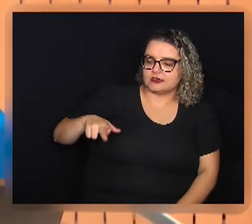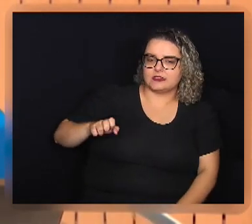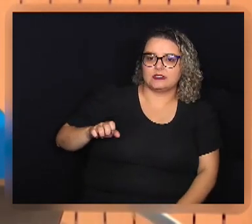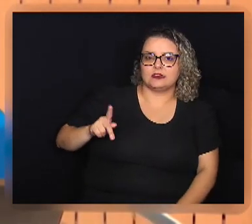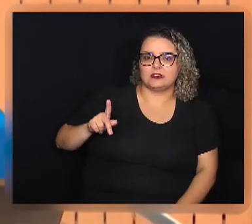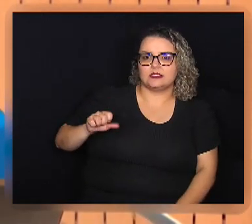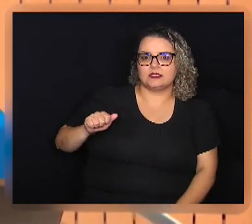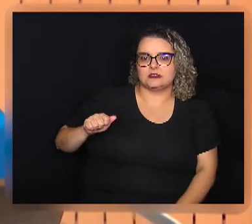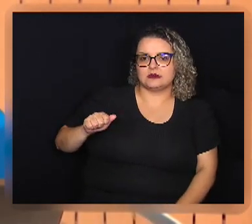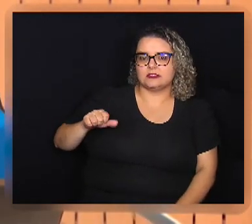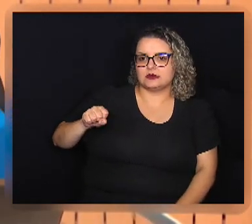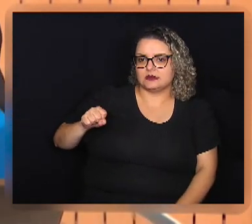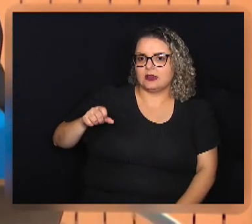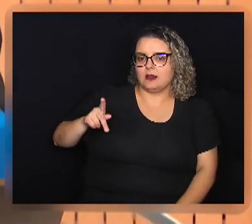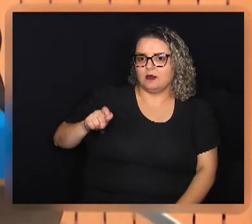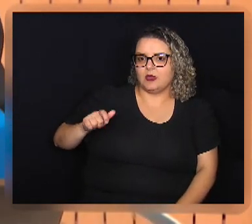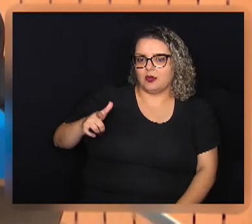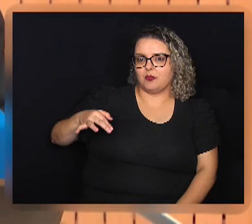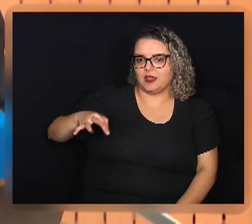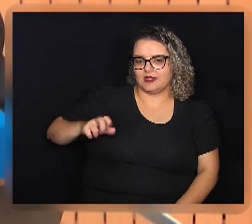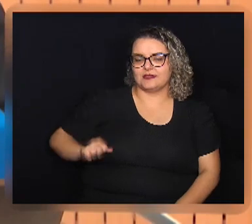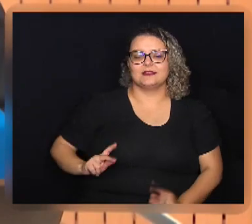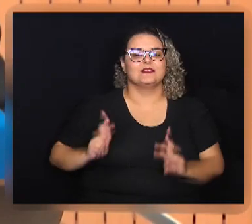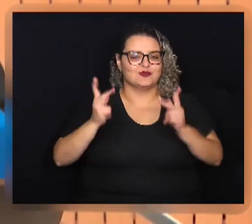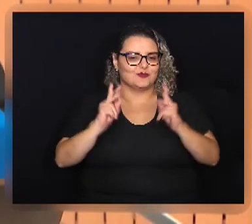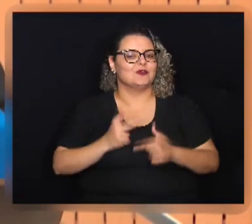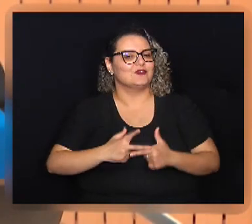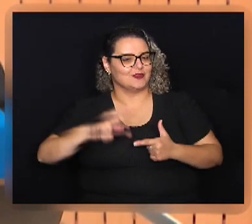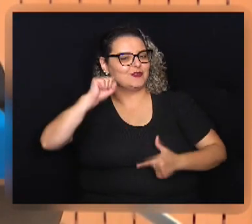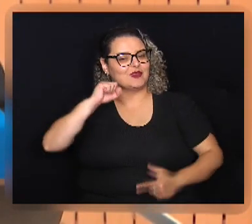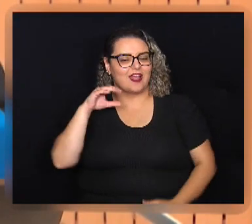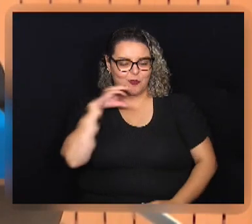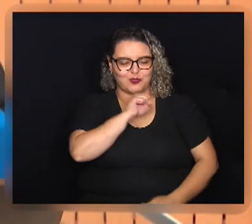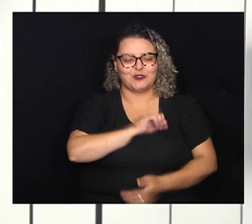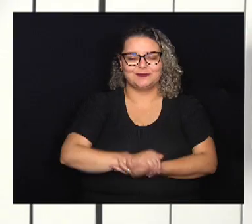Essa vitória vocês vão conquistar em breve.